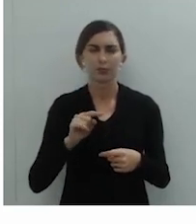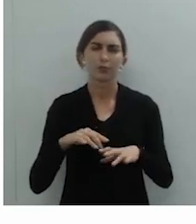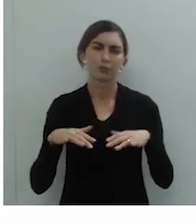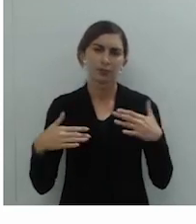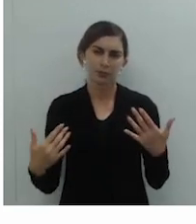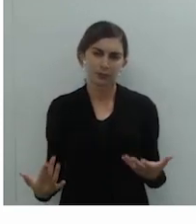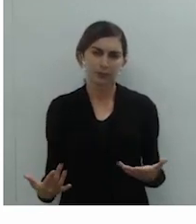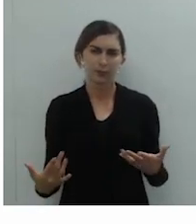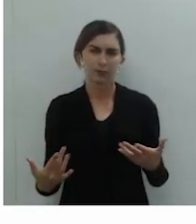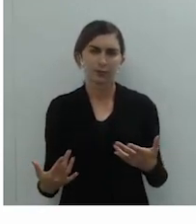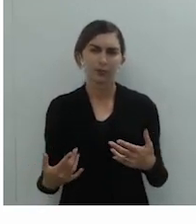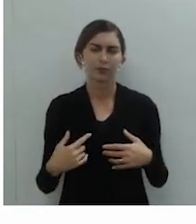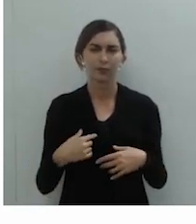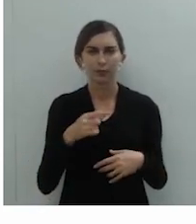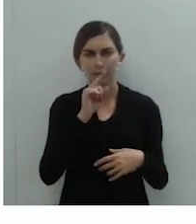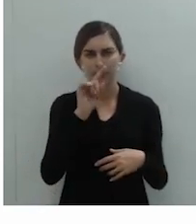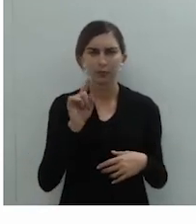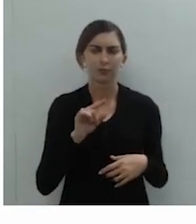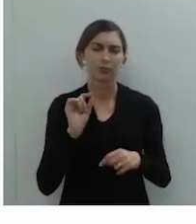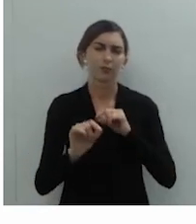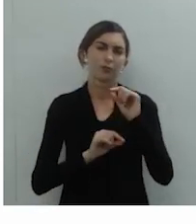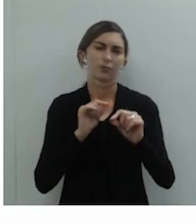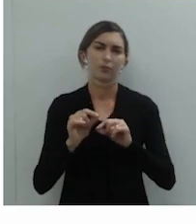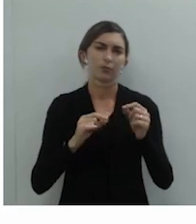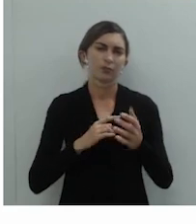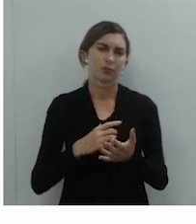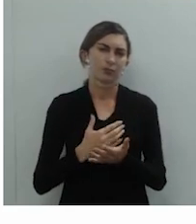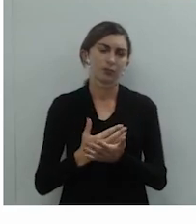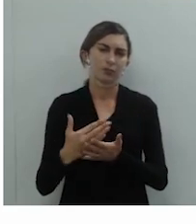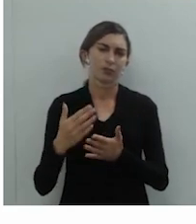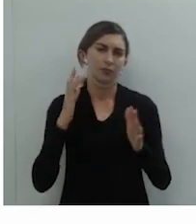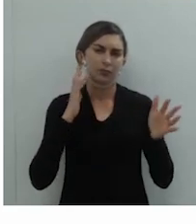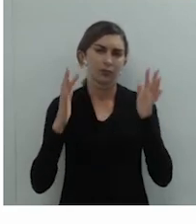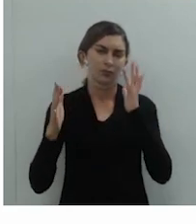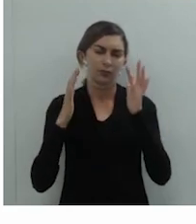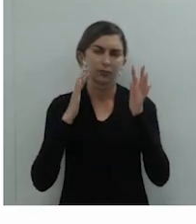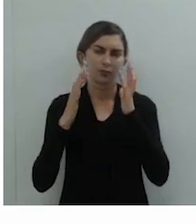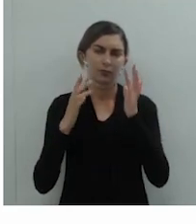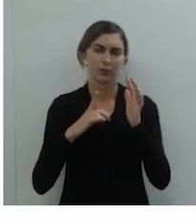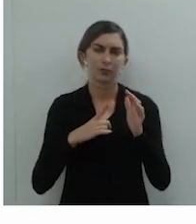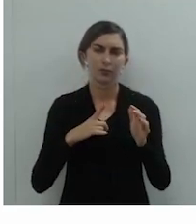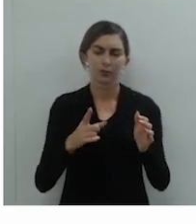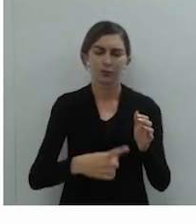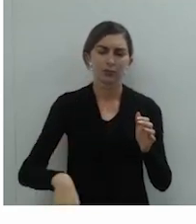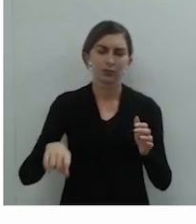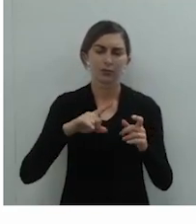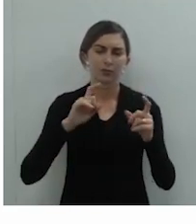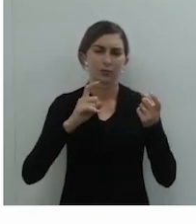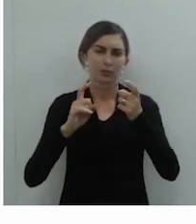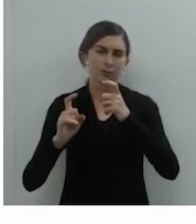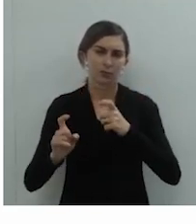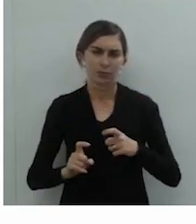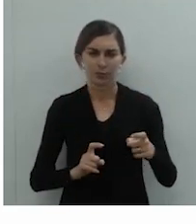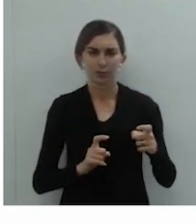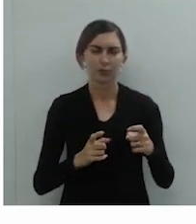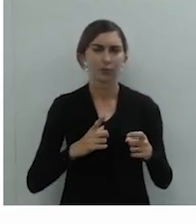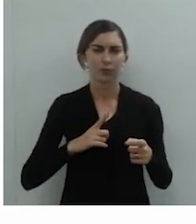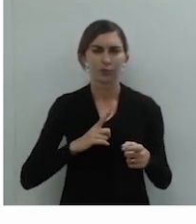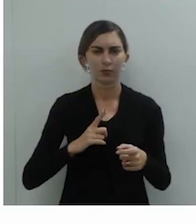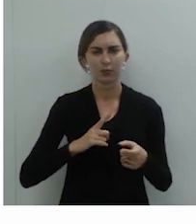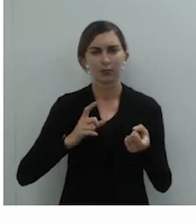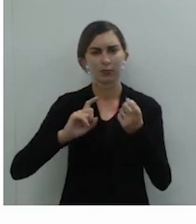Pois é. E aqui o que é que a gente começa a refletir e o que nós vamos dialogar? A gente